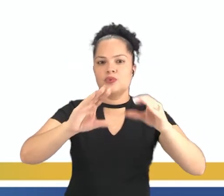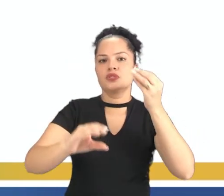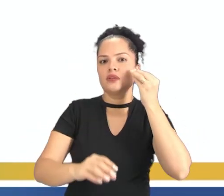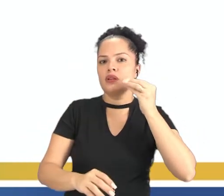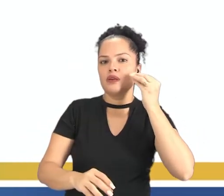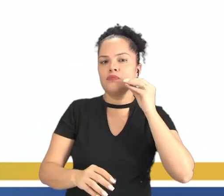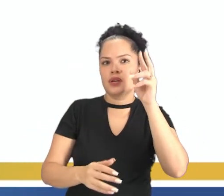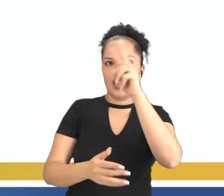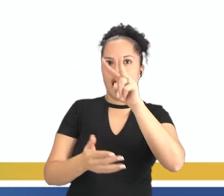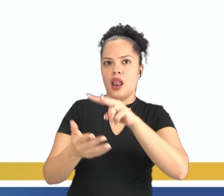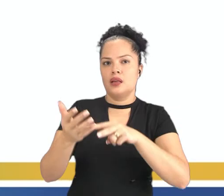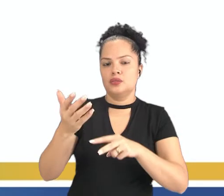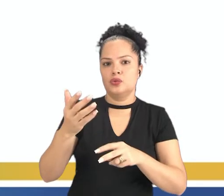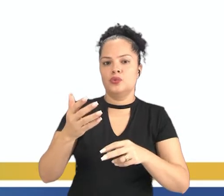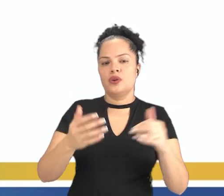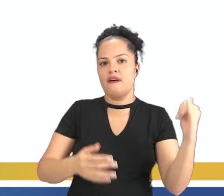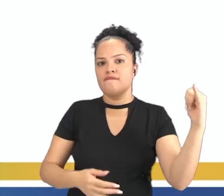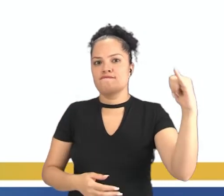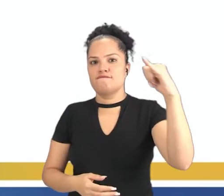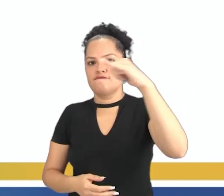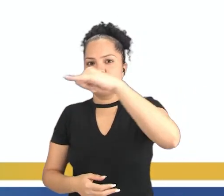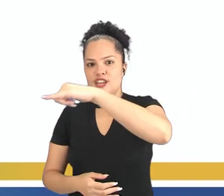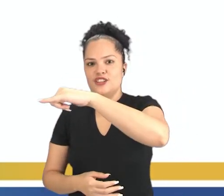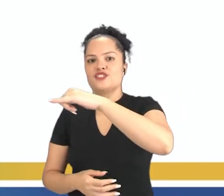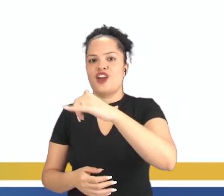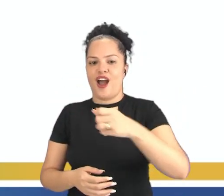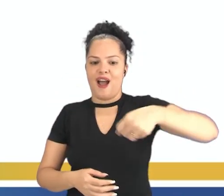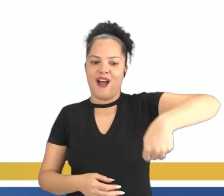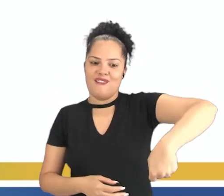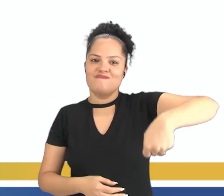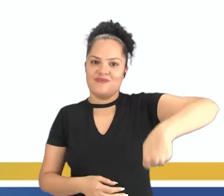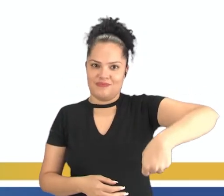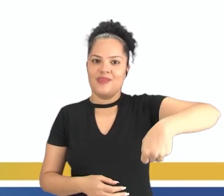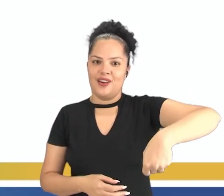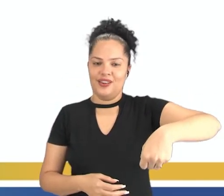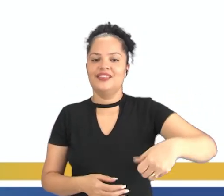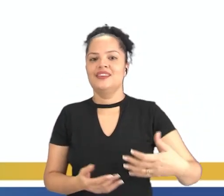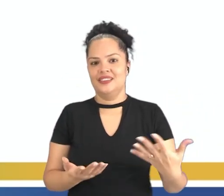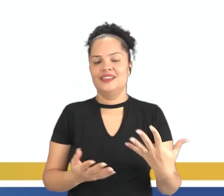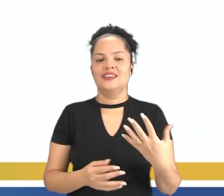leitura. Temos aí a questão de viajar, representado pela essa mala, que